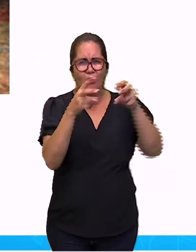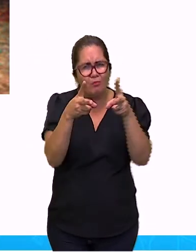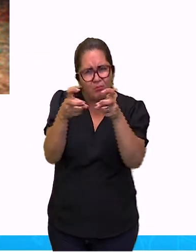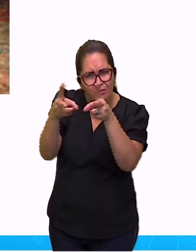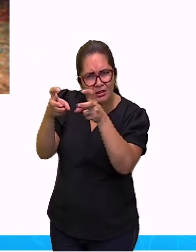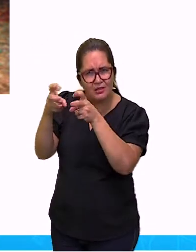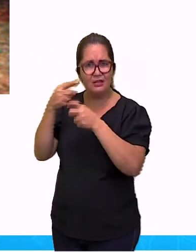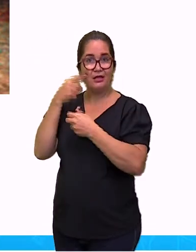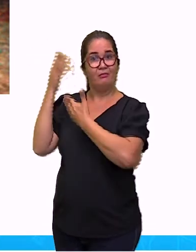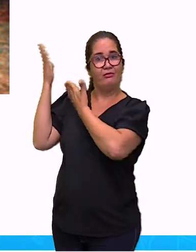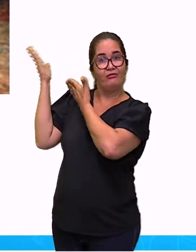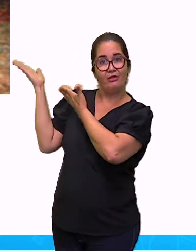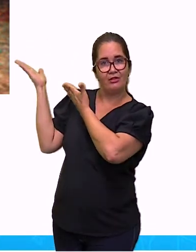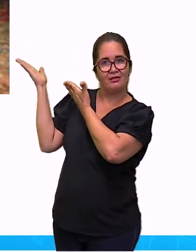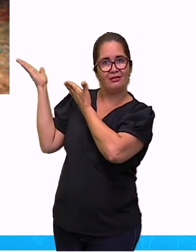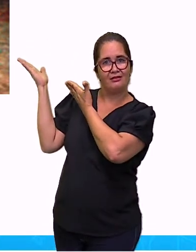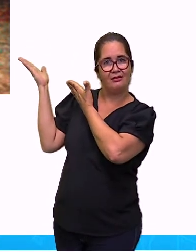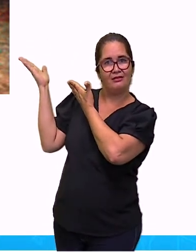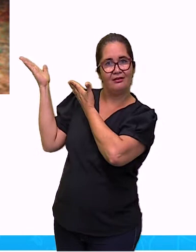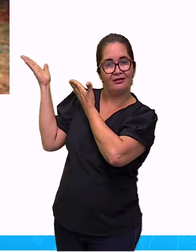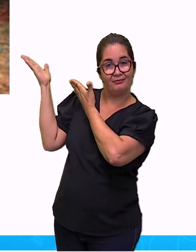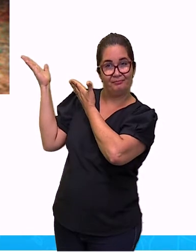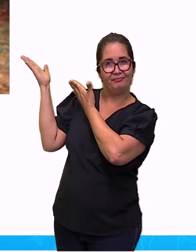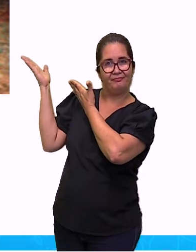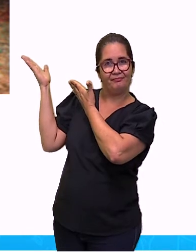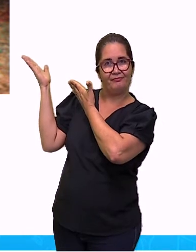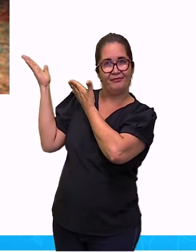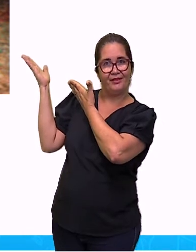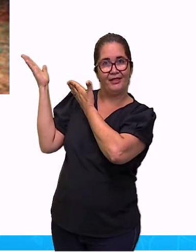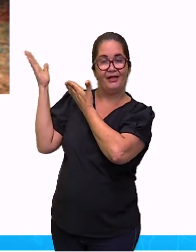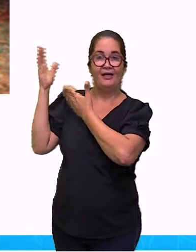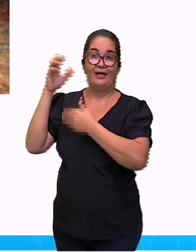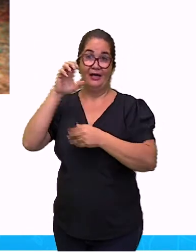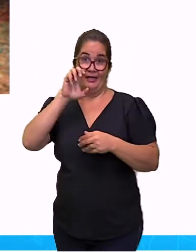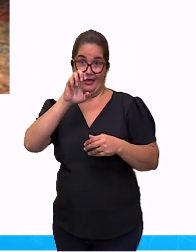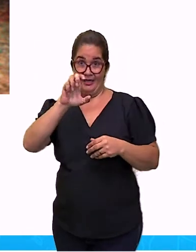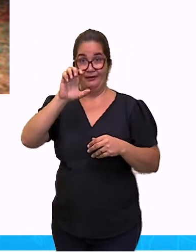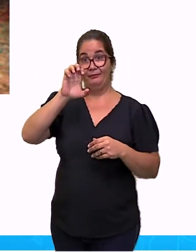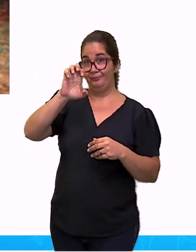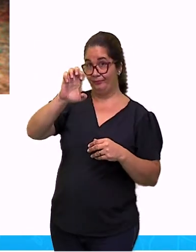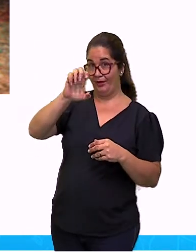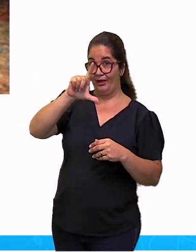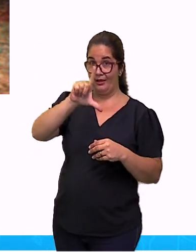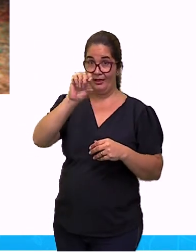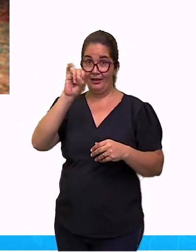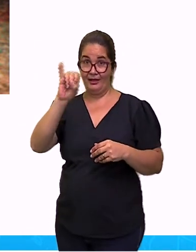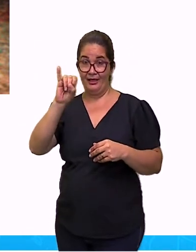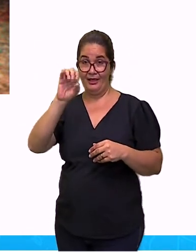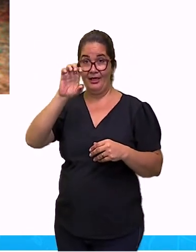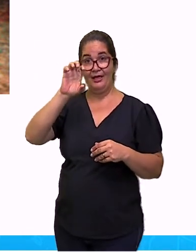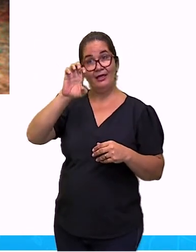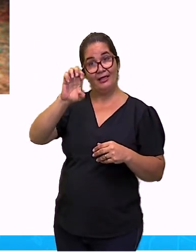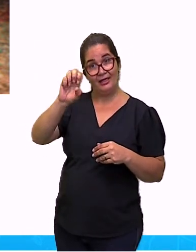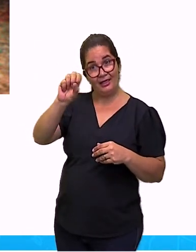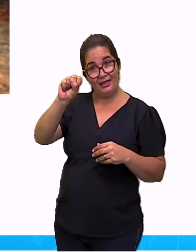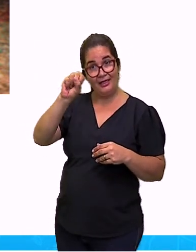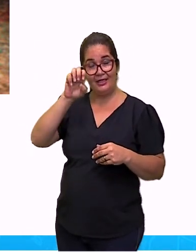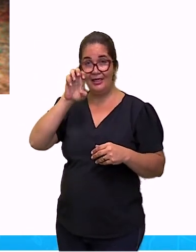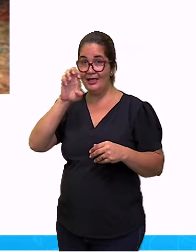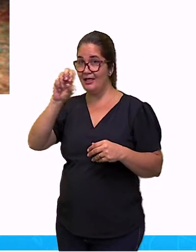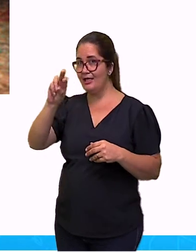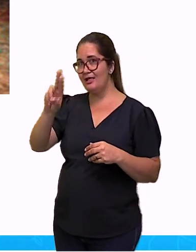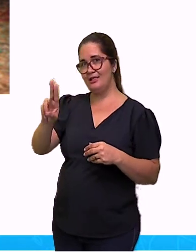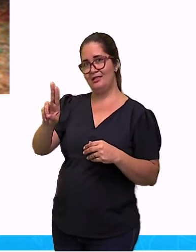Eliseu Visconti. Mas, Volta às Trincheiras, gente, essa